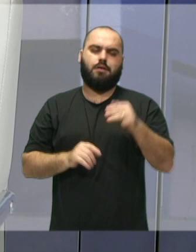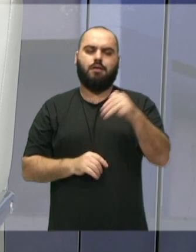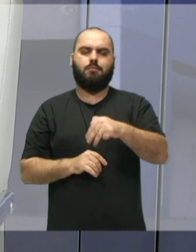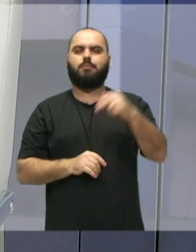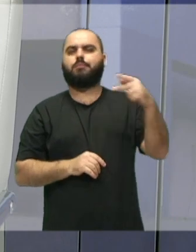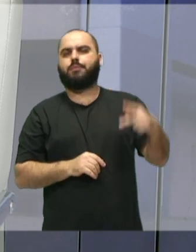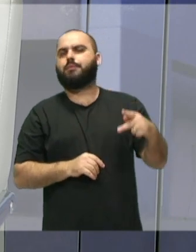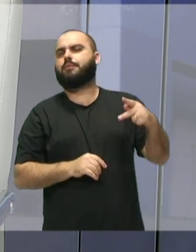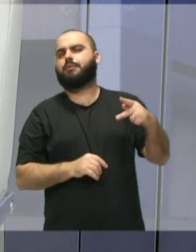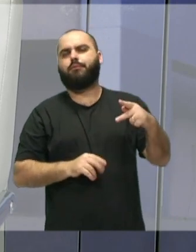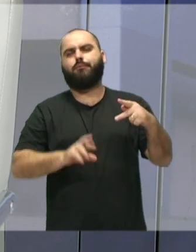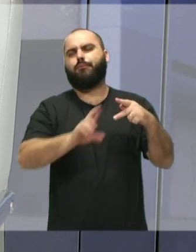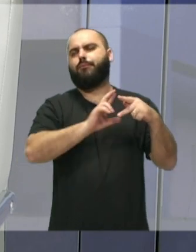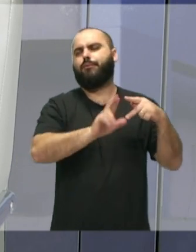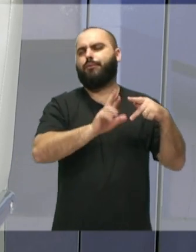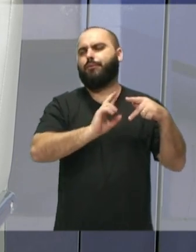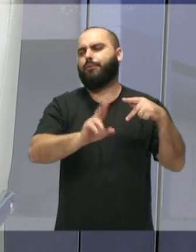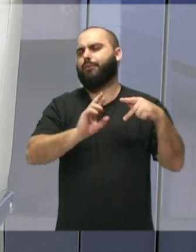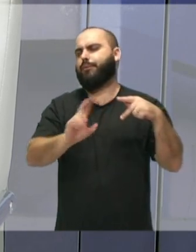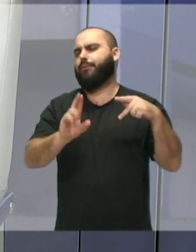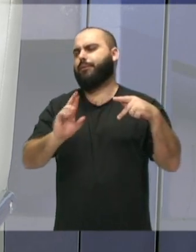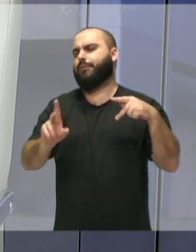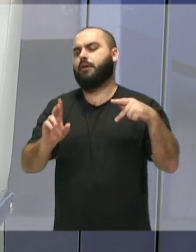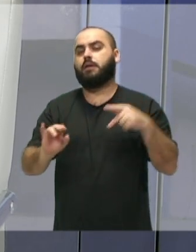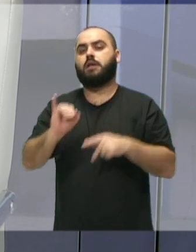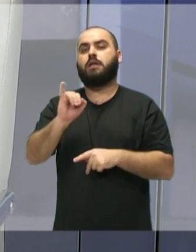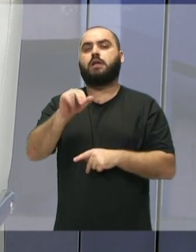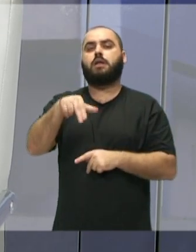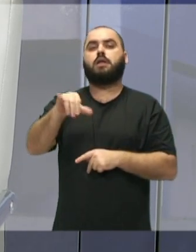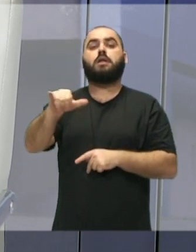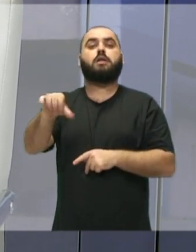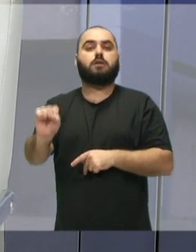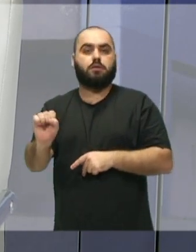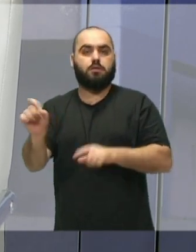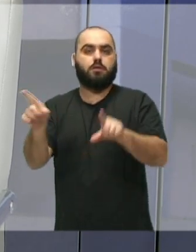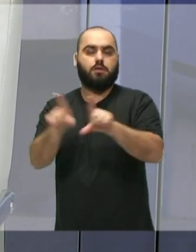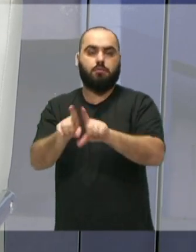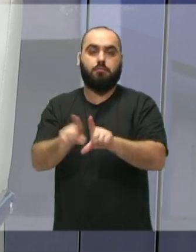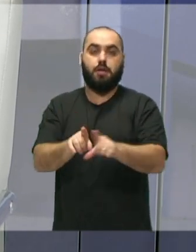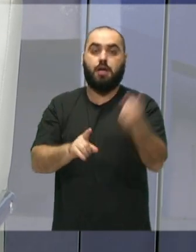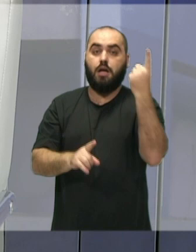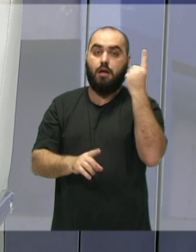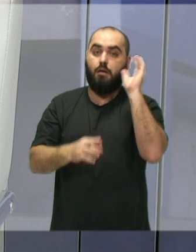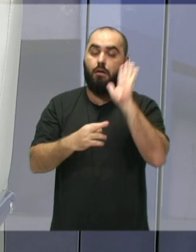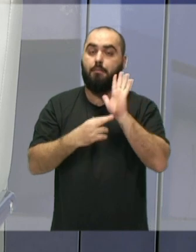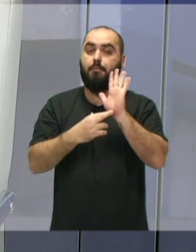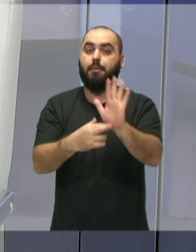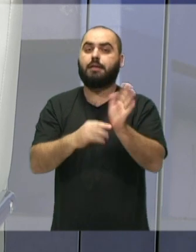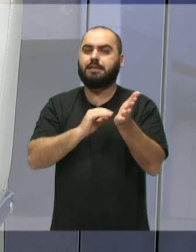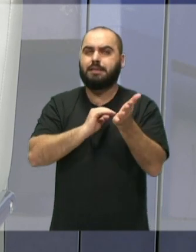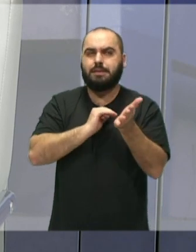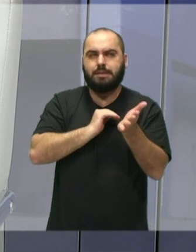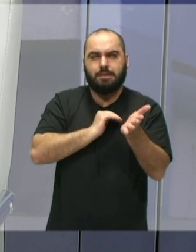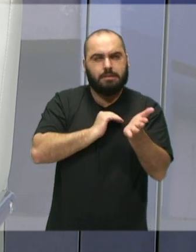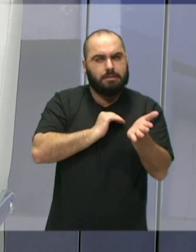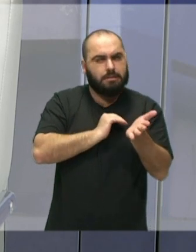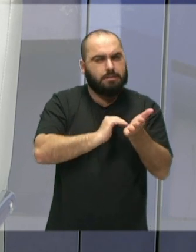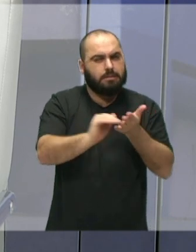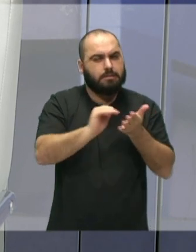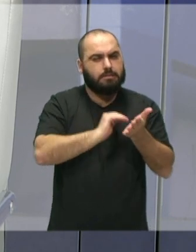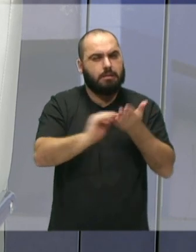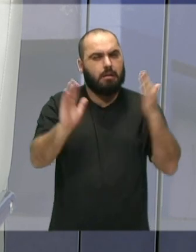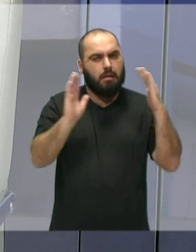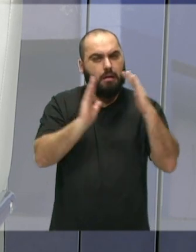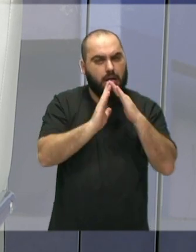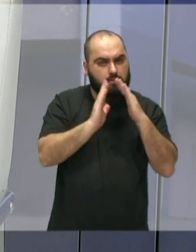Público, enfim. O INES também estava ali e um representante da Secretaria da